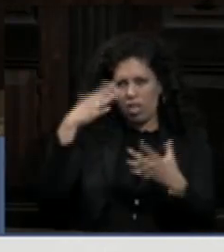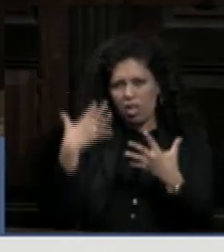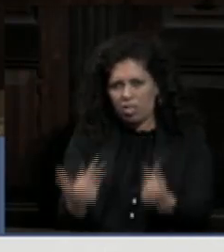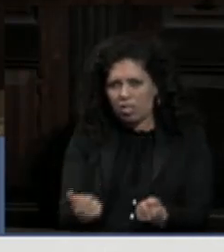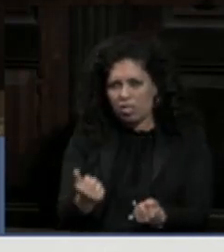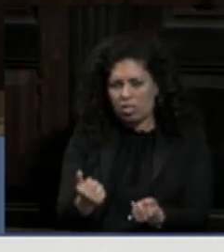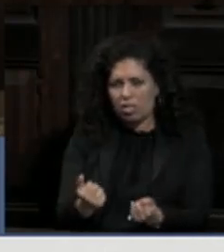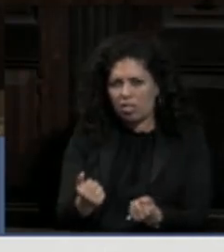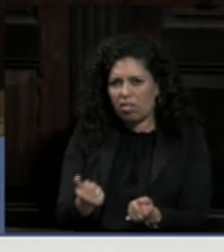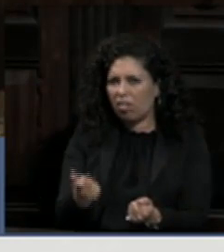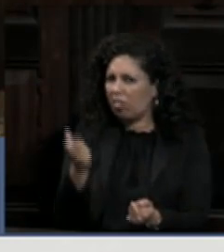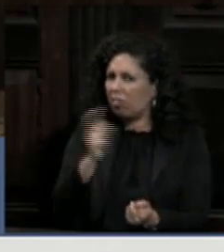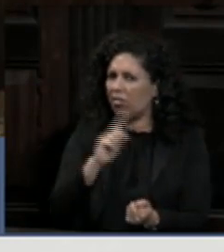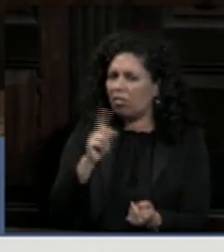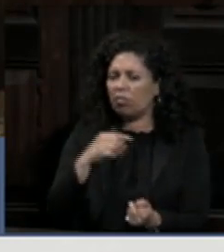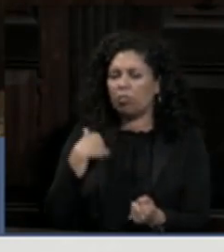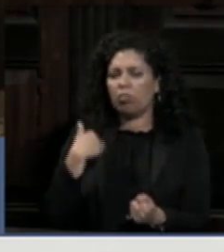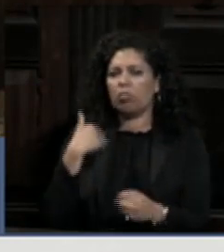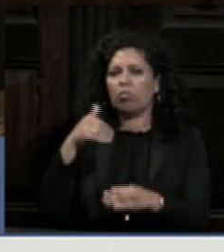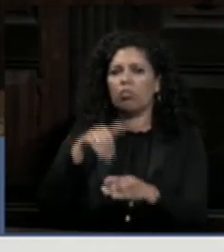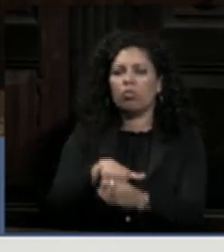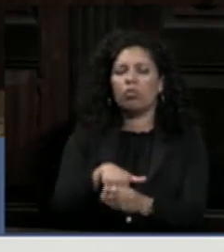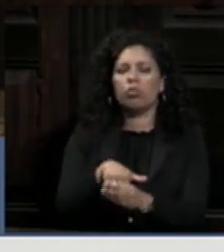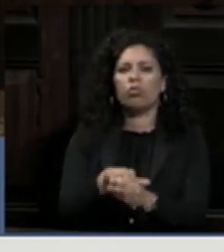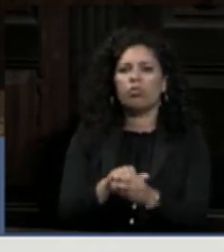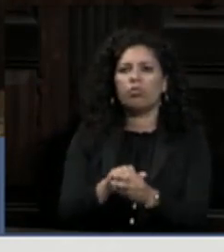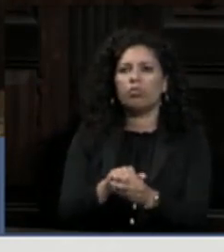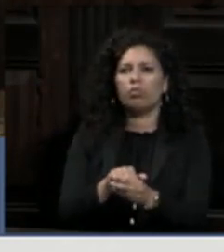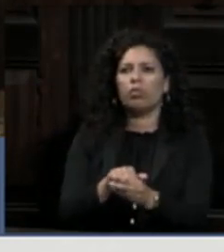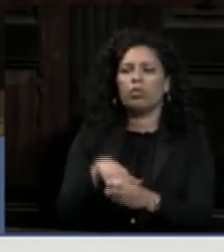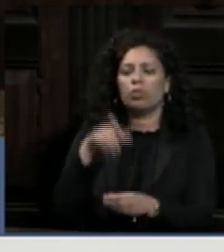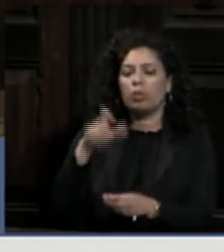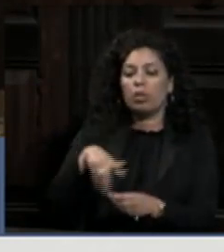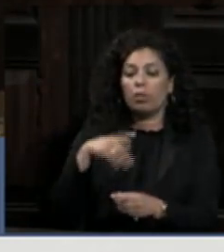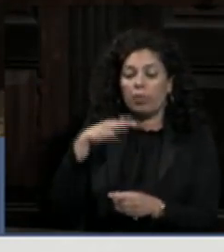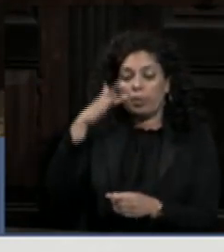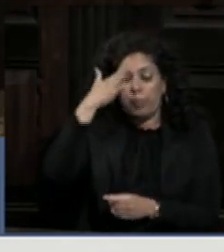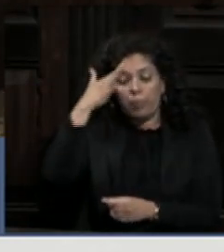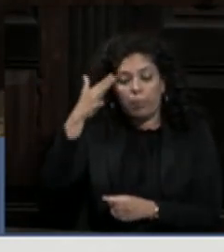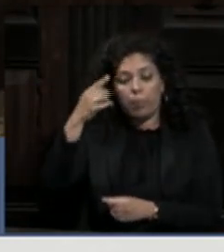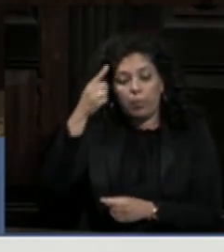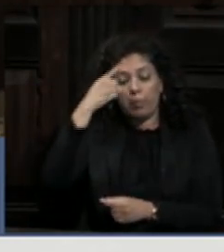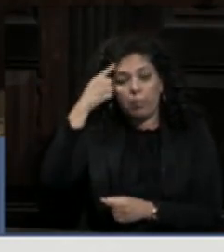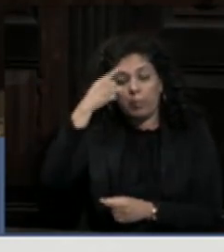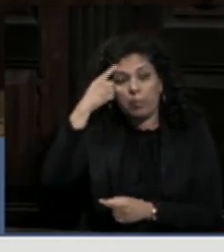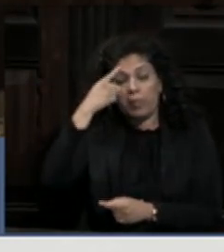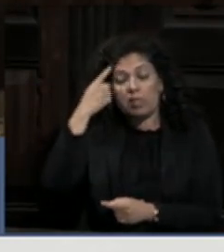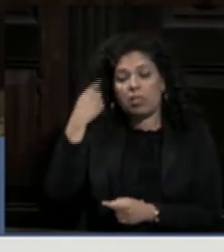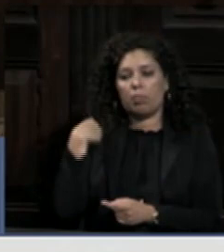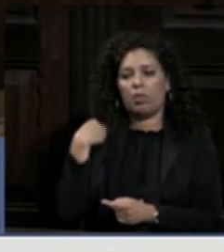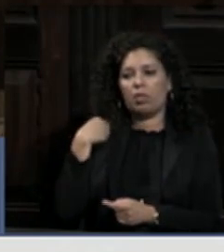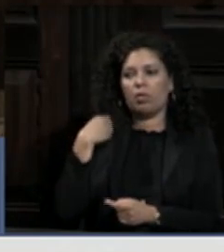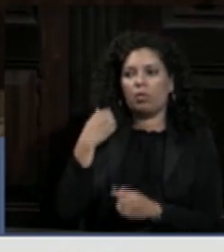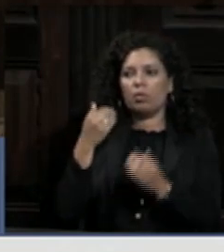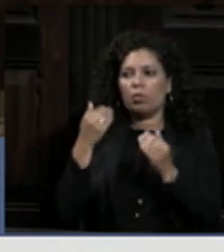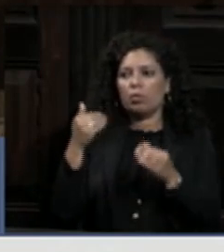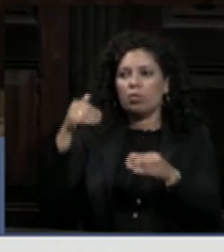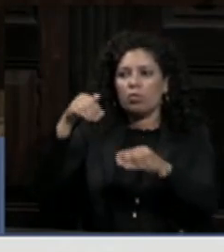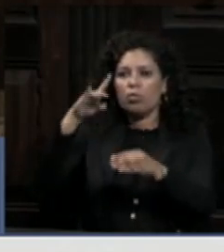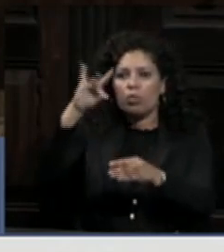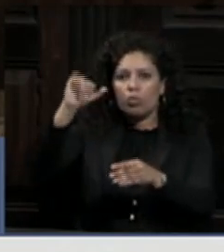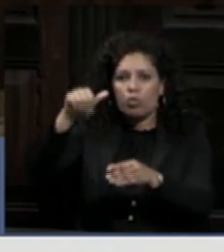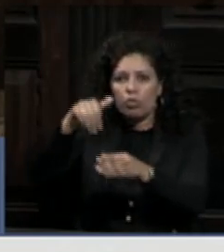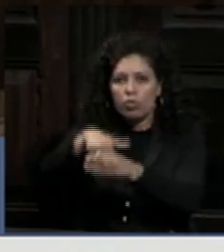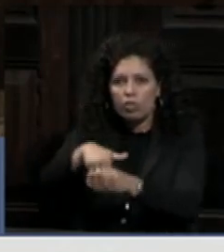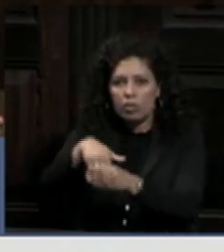debate tem que ser feito em relação às idéias e deve ser decidido no voto no voto da